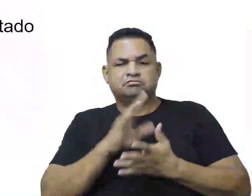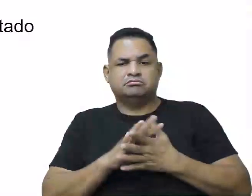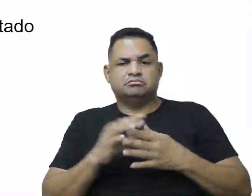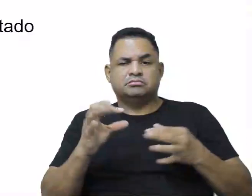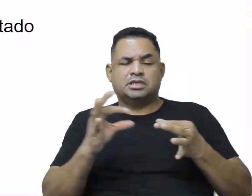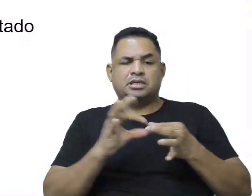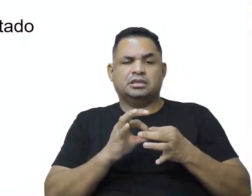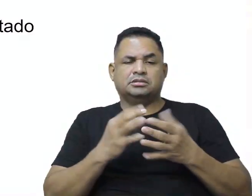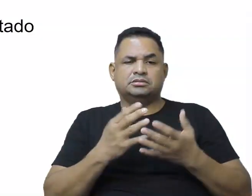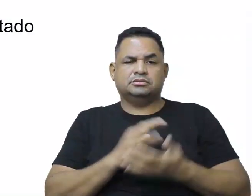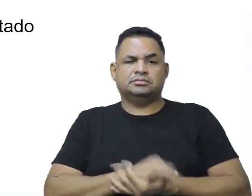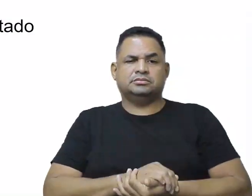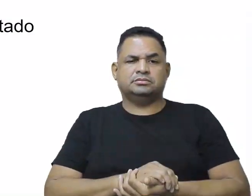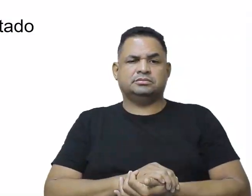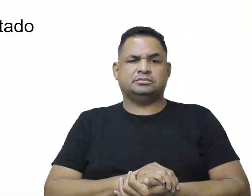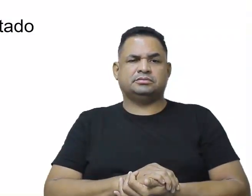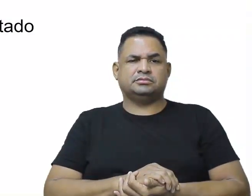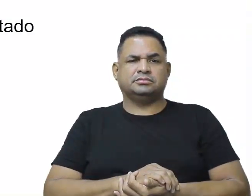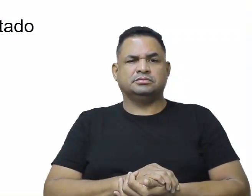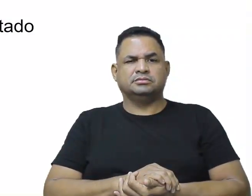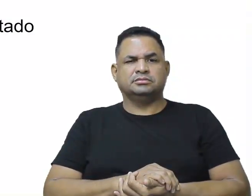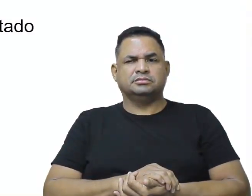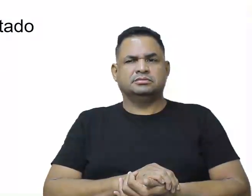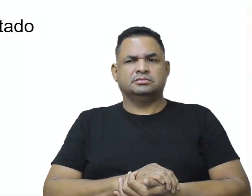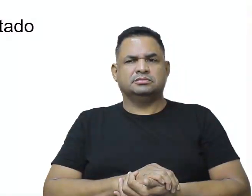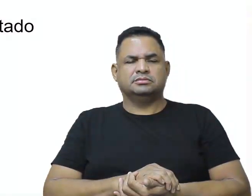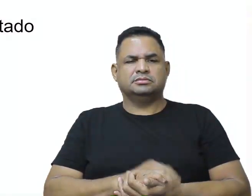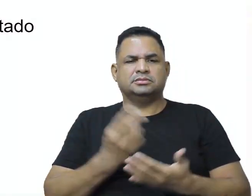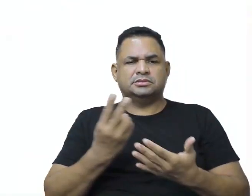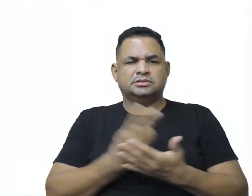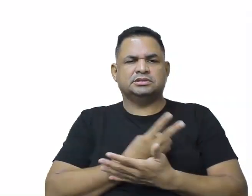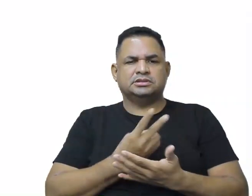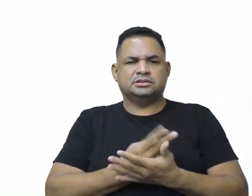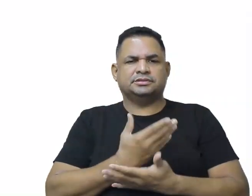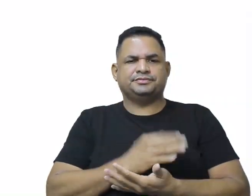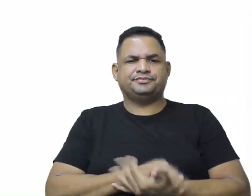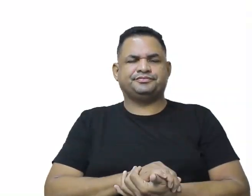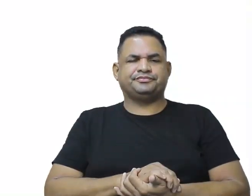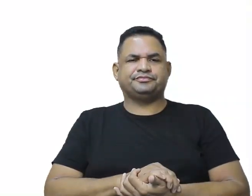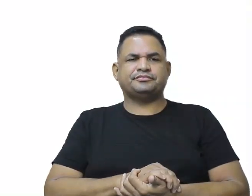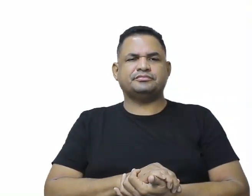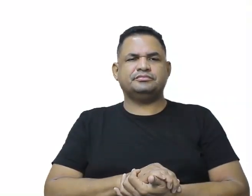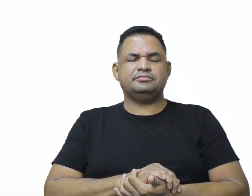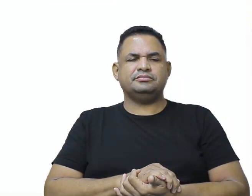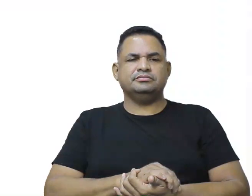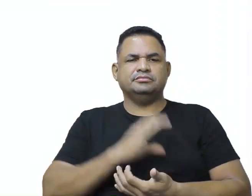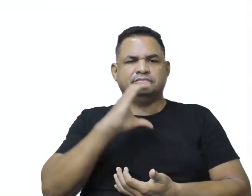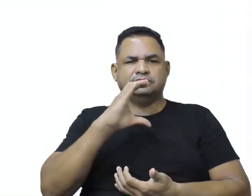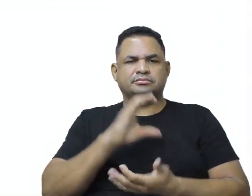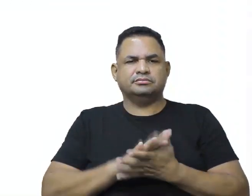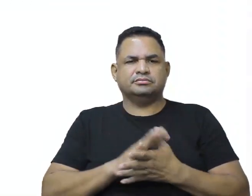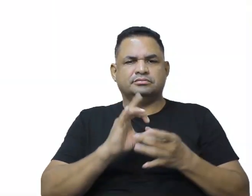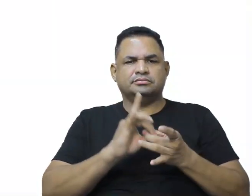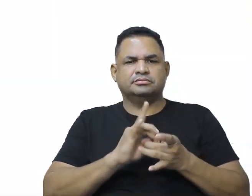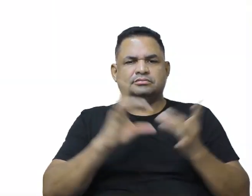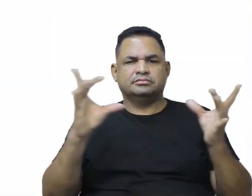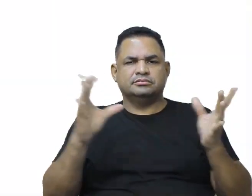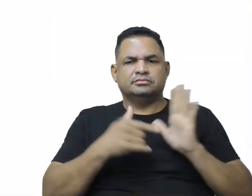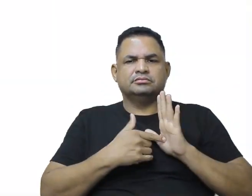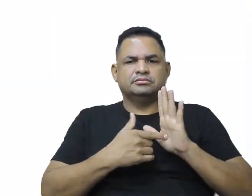ligado ao texto nessa questão gente após também dizer que tá errada se você a